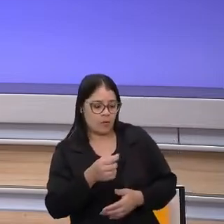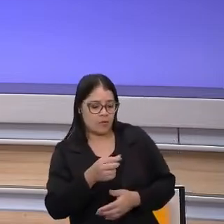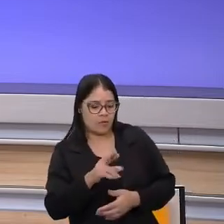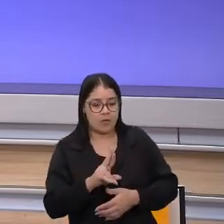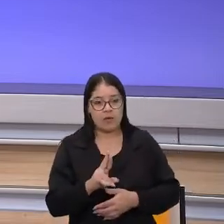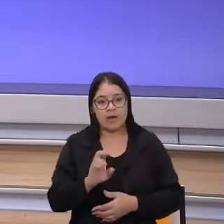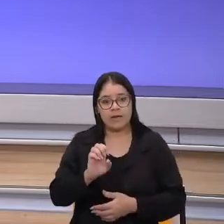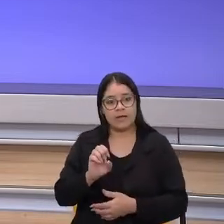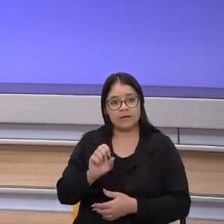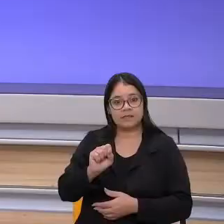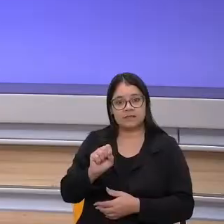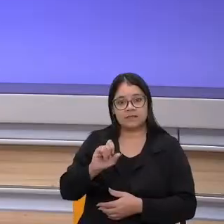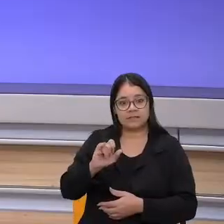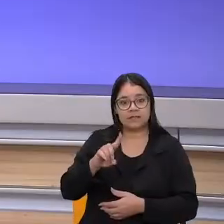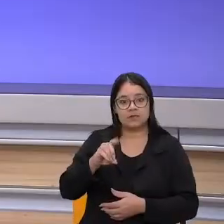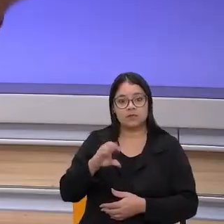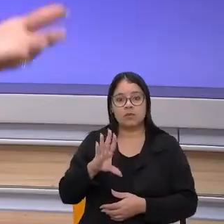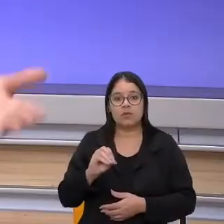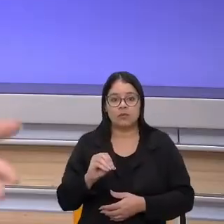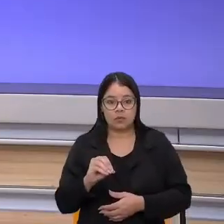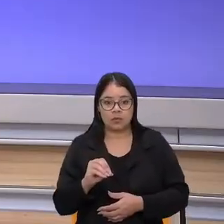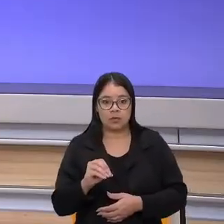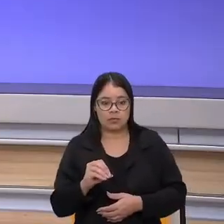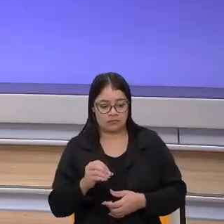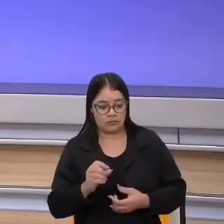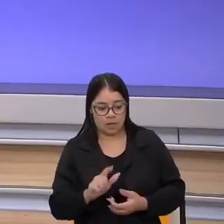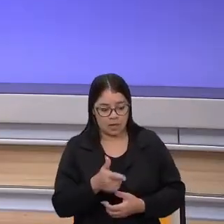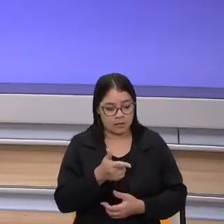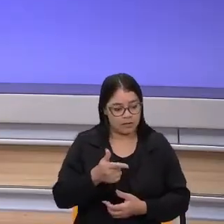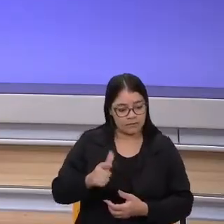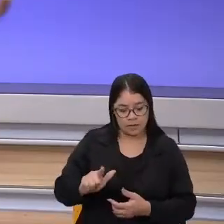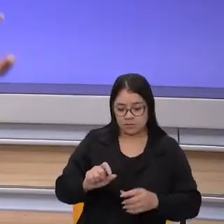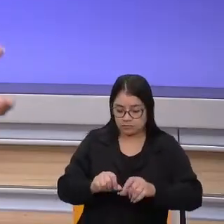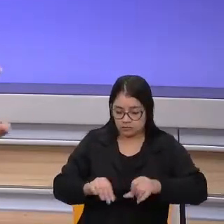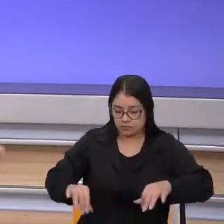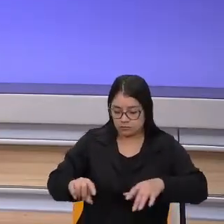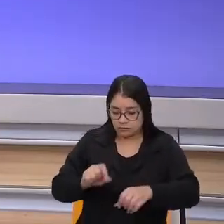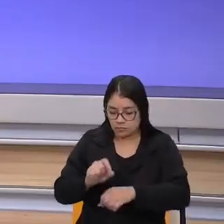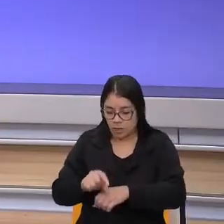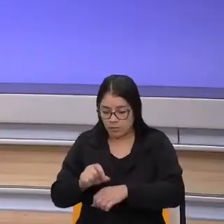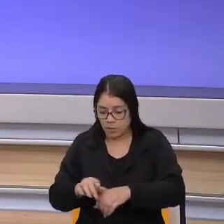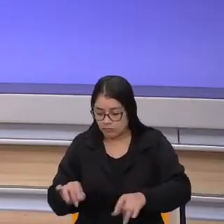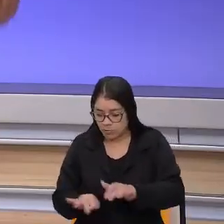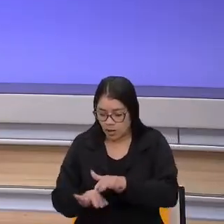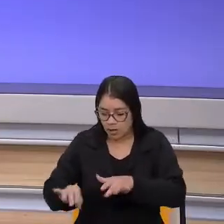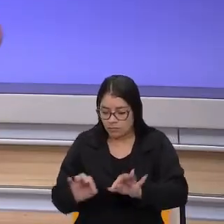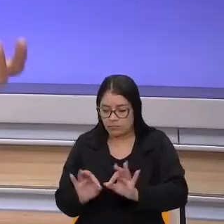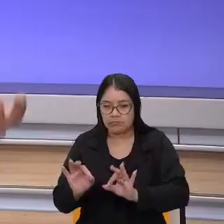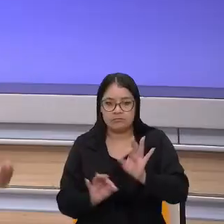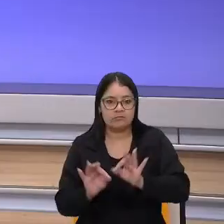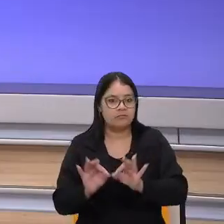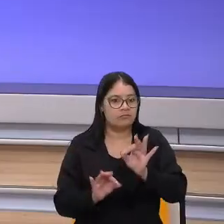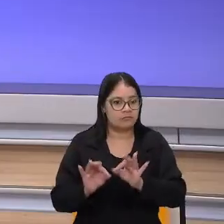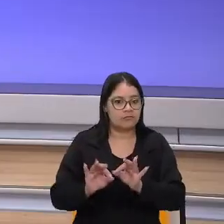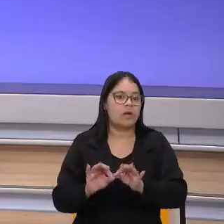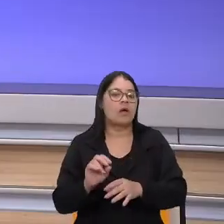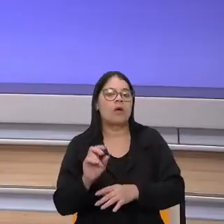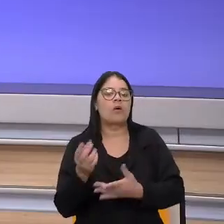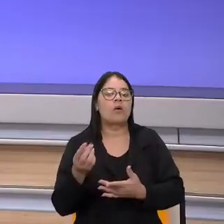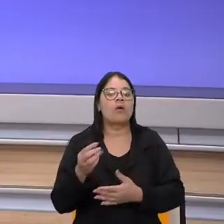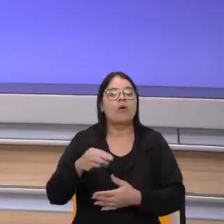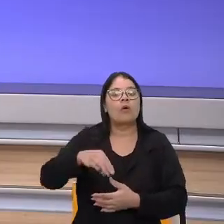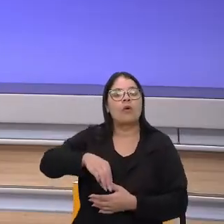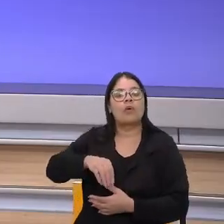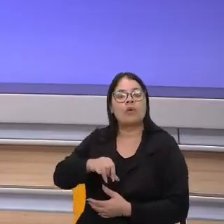gerador e, nós levamos para a compostagem, nós fizemos ali, aquele adubo ficou rico em nutriente. Então,